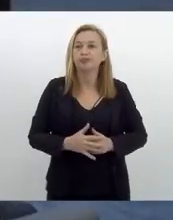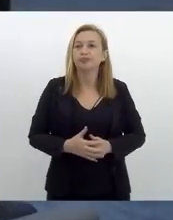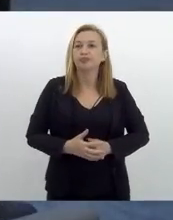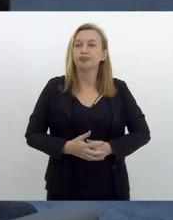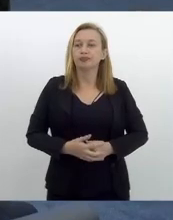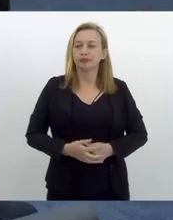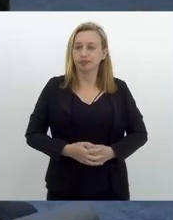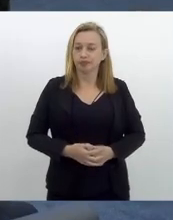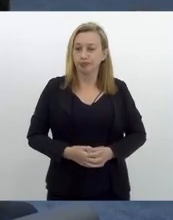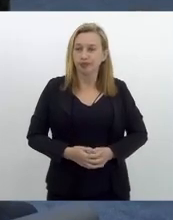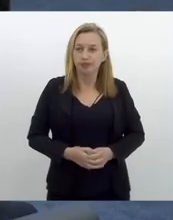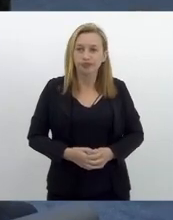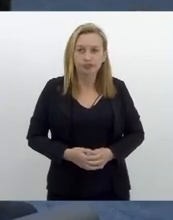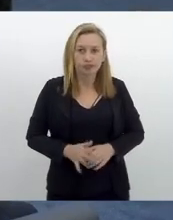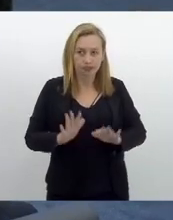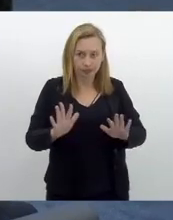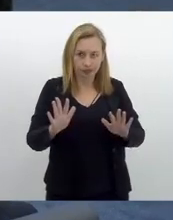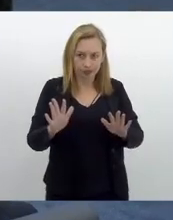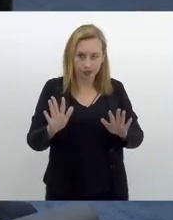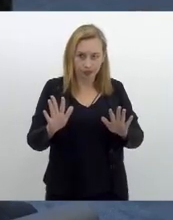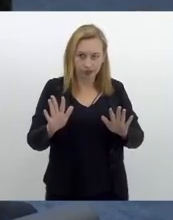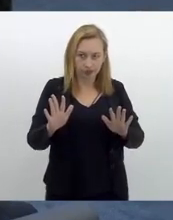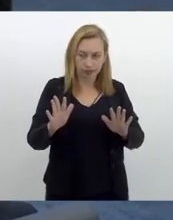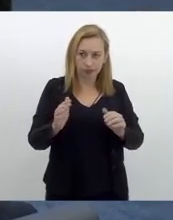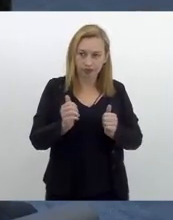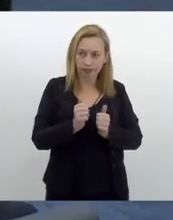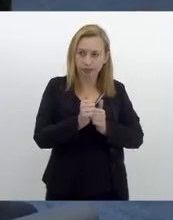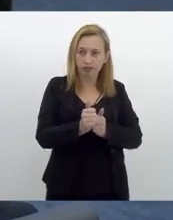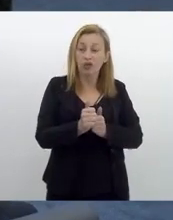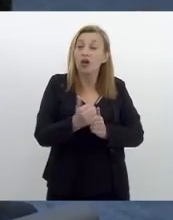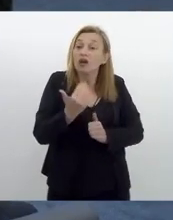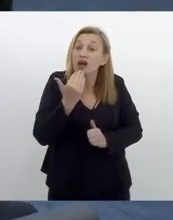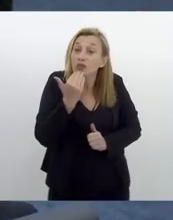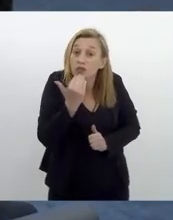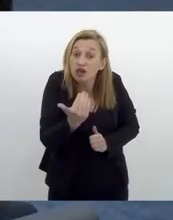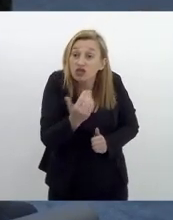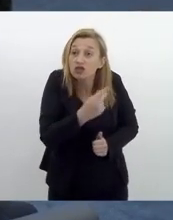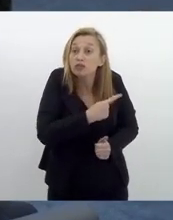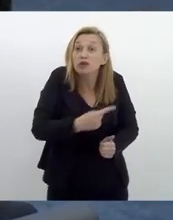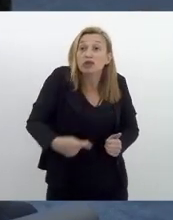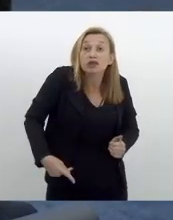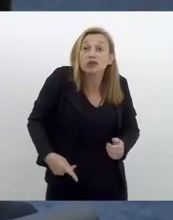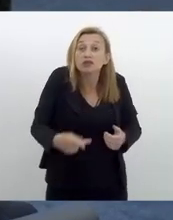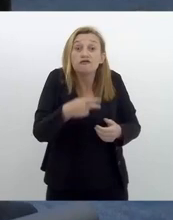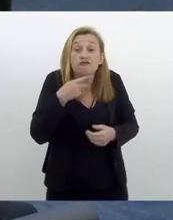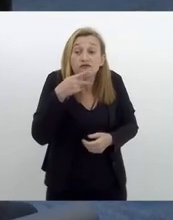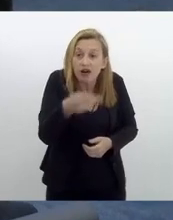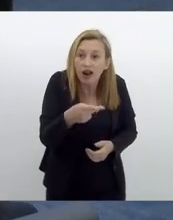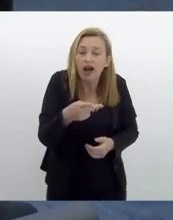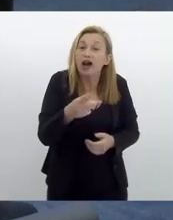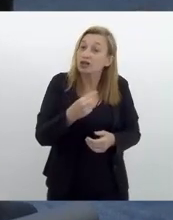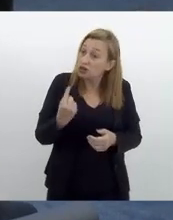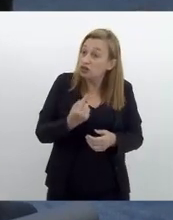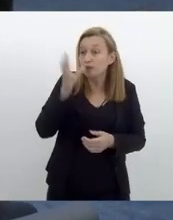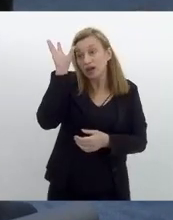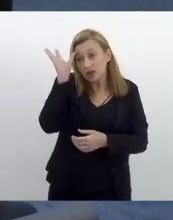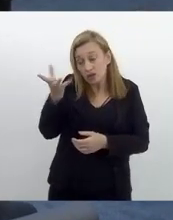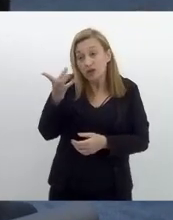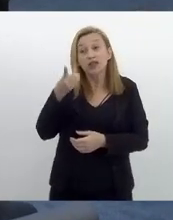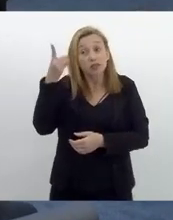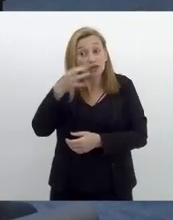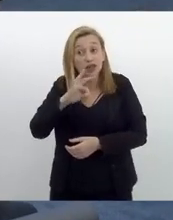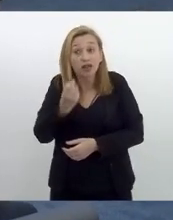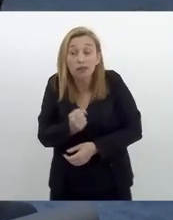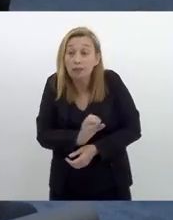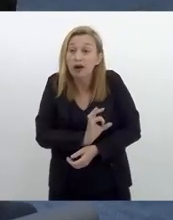Fala lá, fala ali. Deixa o detalhe encaminhar. Presidente, eu quero pedir uma oportunidade de falar, Nós vamos resolver, deputada Márcio. Vossa Excelência Não,